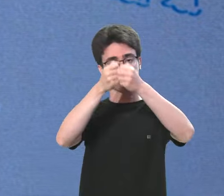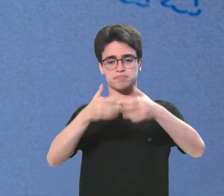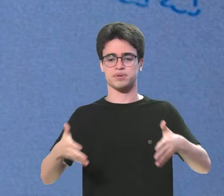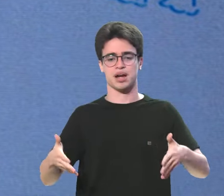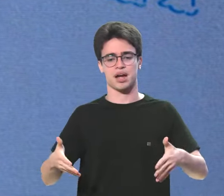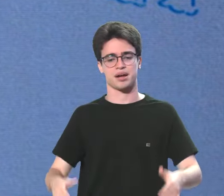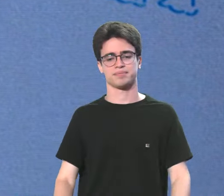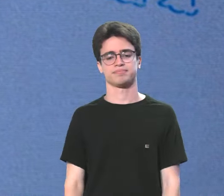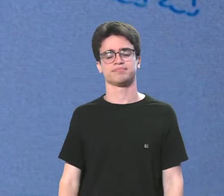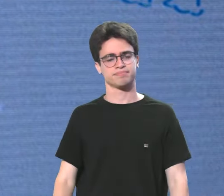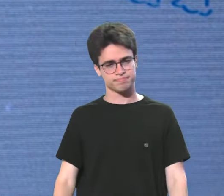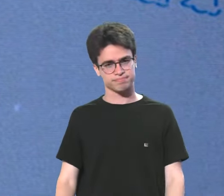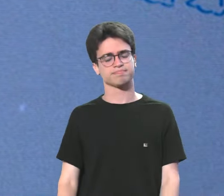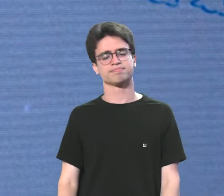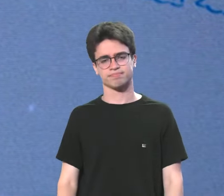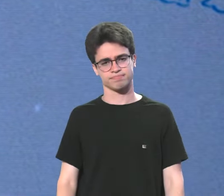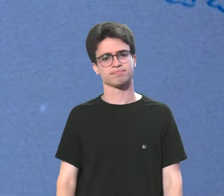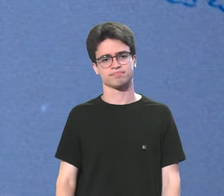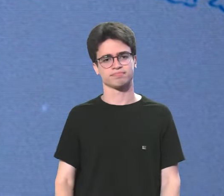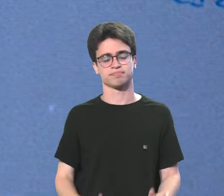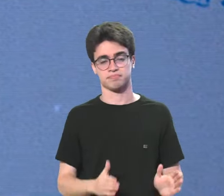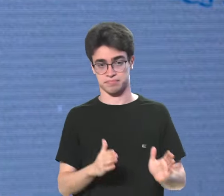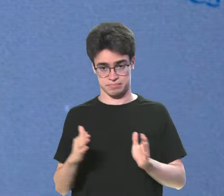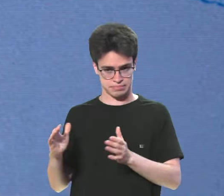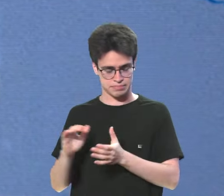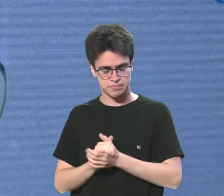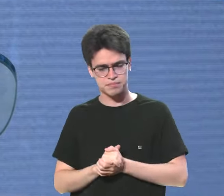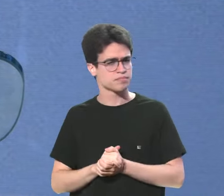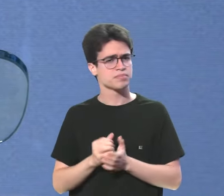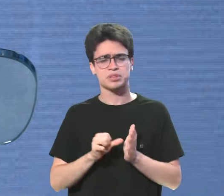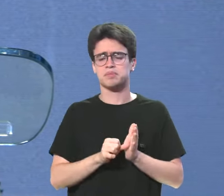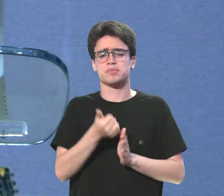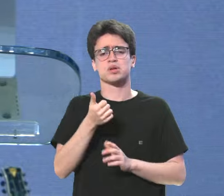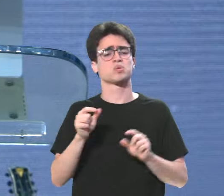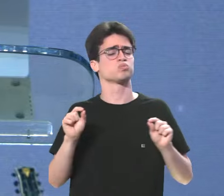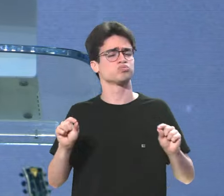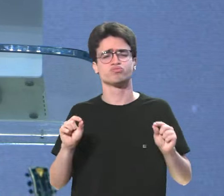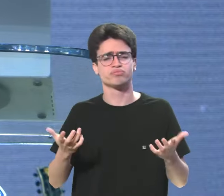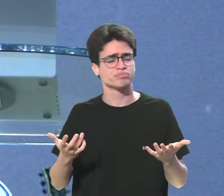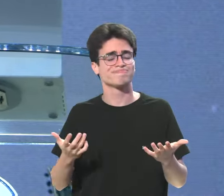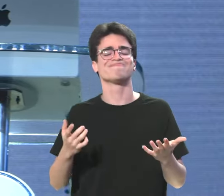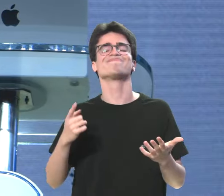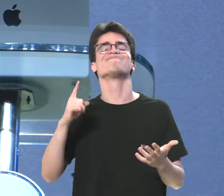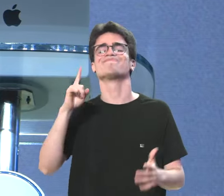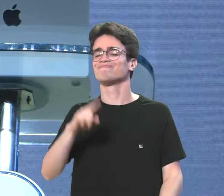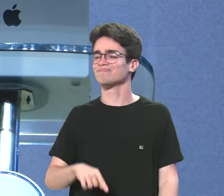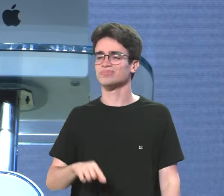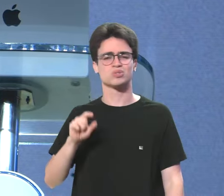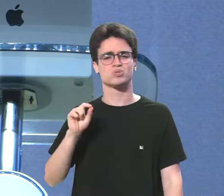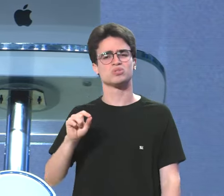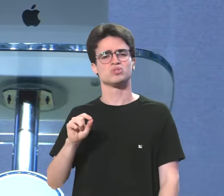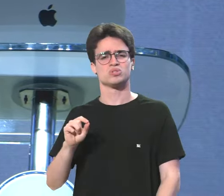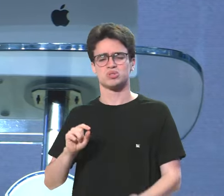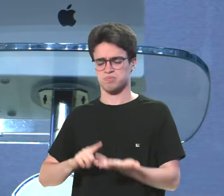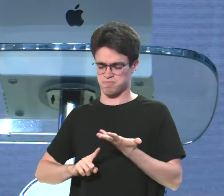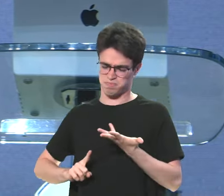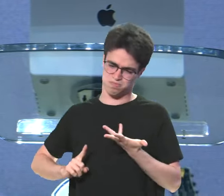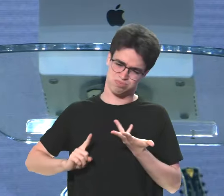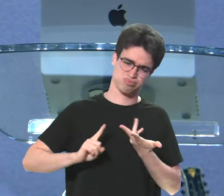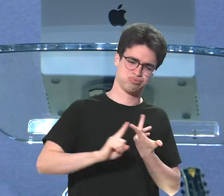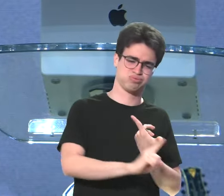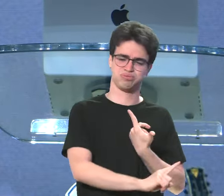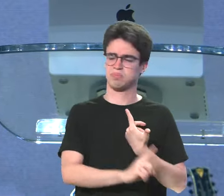olhos o primeiro passo pra gente se tornar um agente de transformações é jogar fora tudo aquilo que nos impede